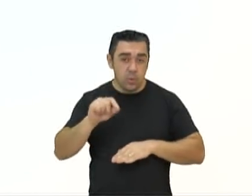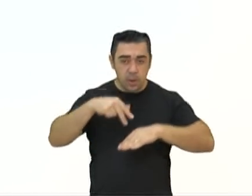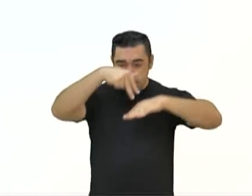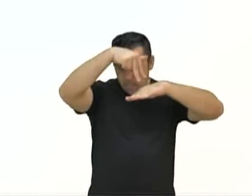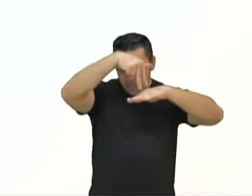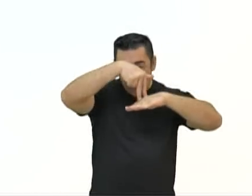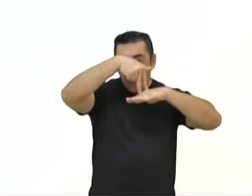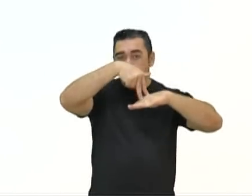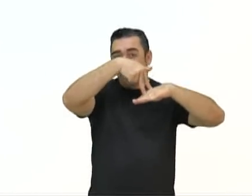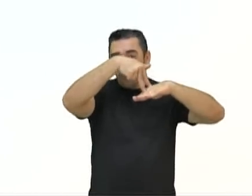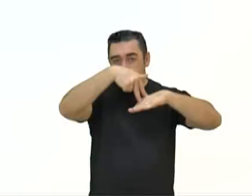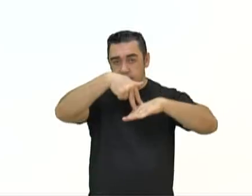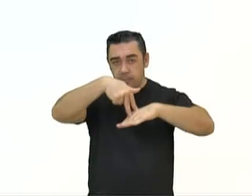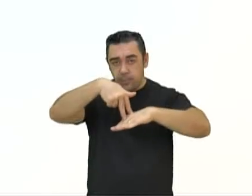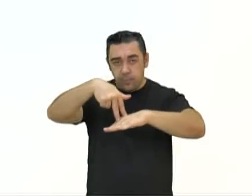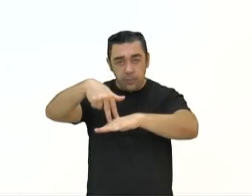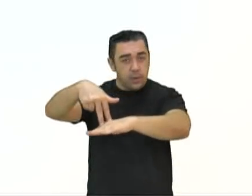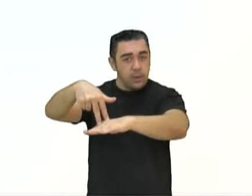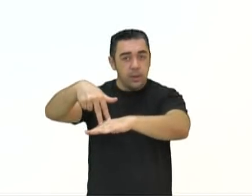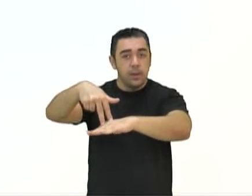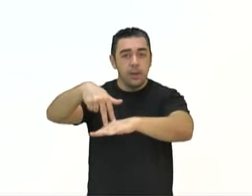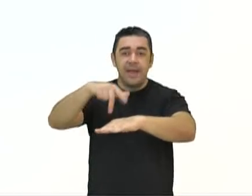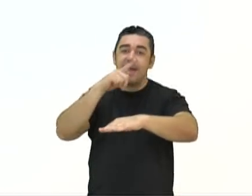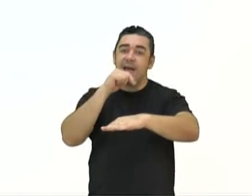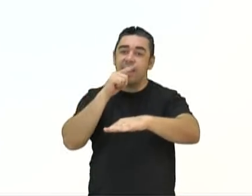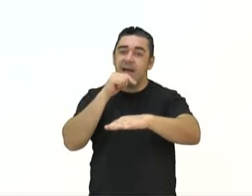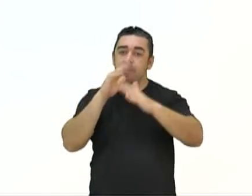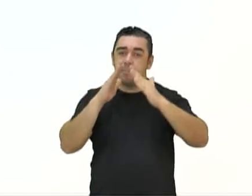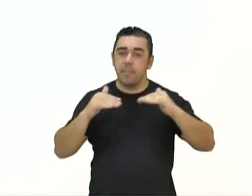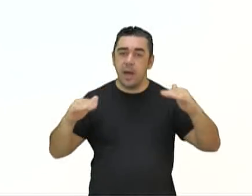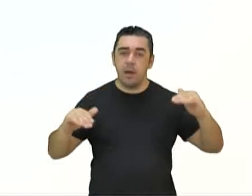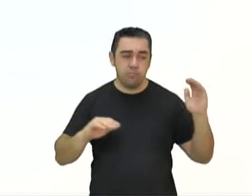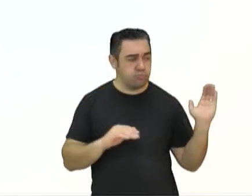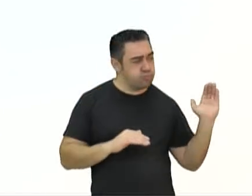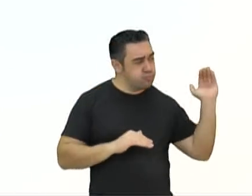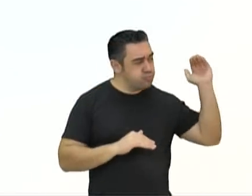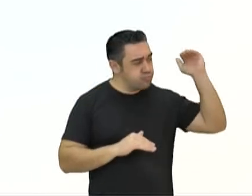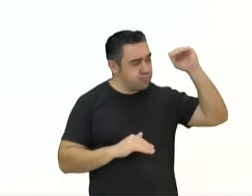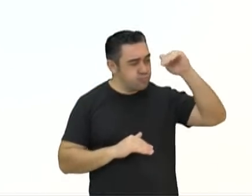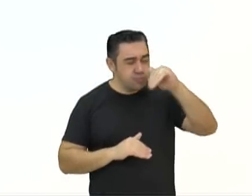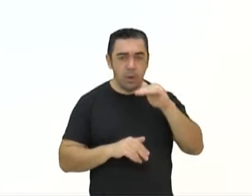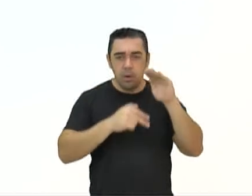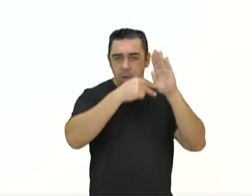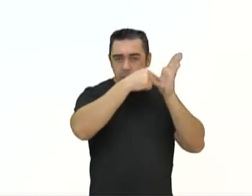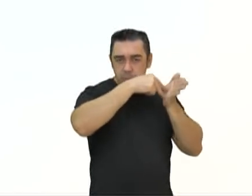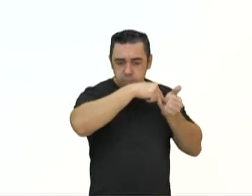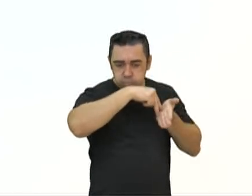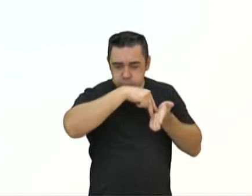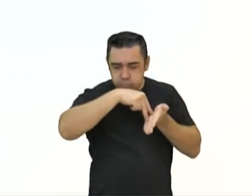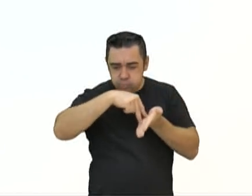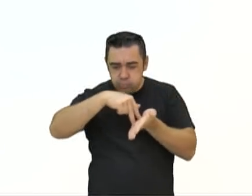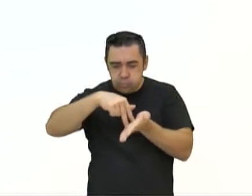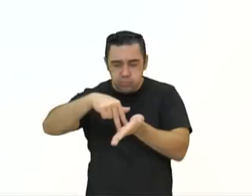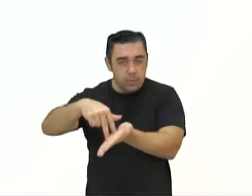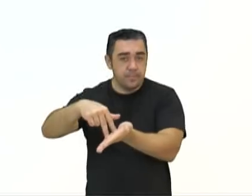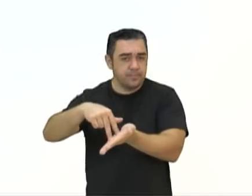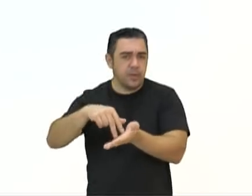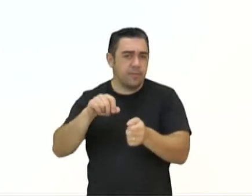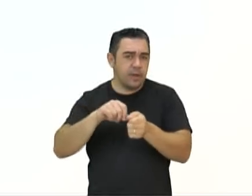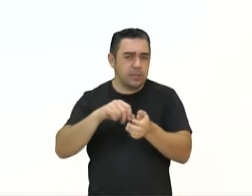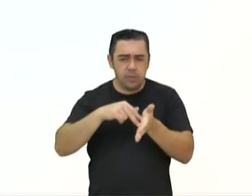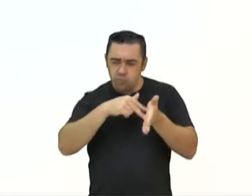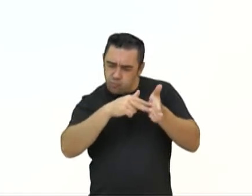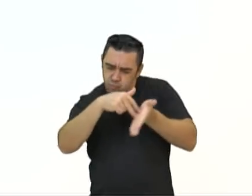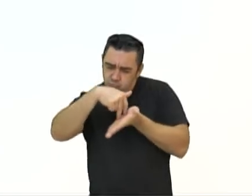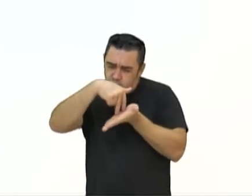uma prancha, deslizando sobre as ondas e realizando manobras radicais, com vários